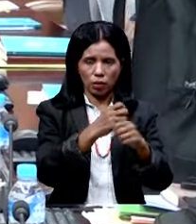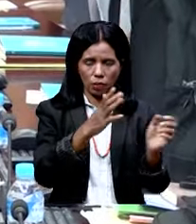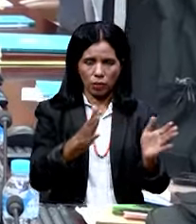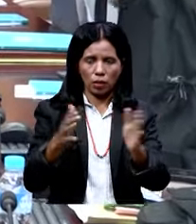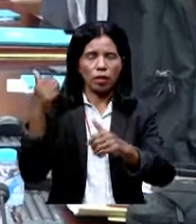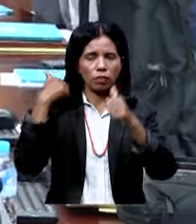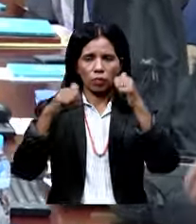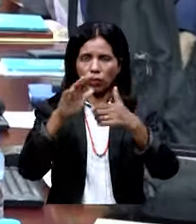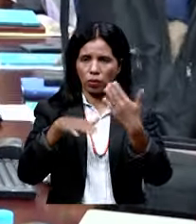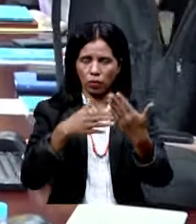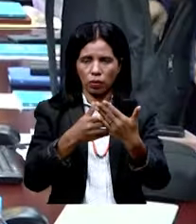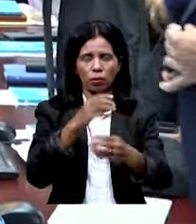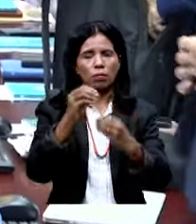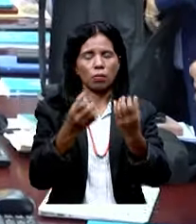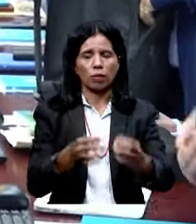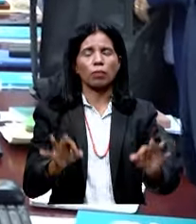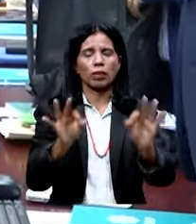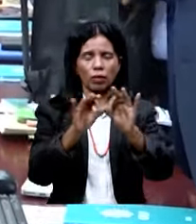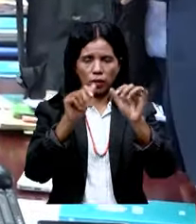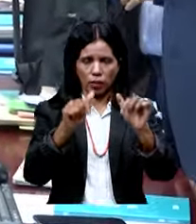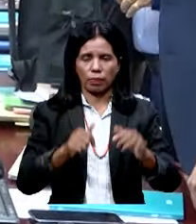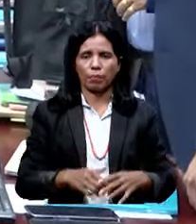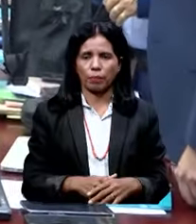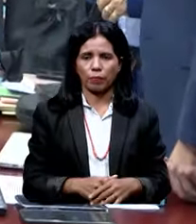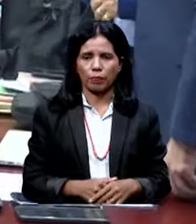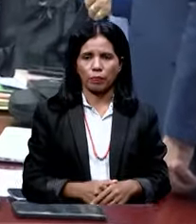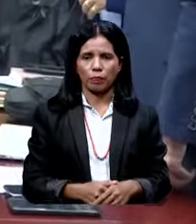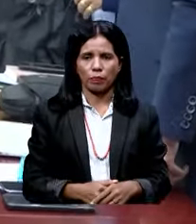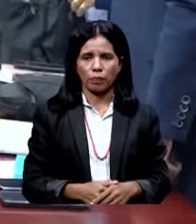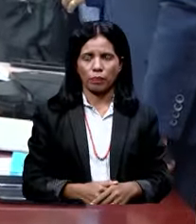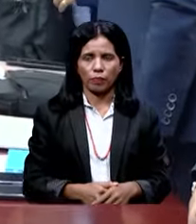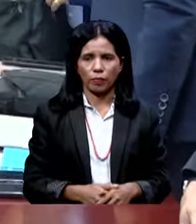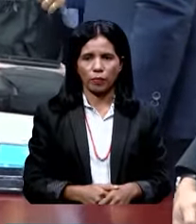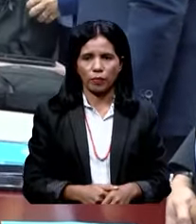atividade hotu, kona ba evento importante ne. Luciano Amaral, Adair Tismenes, ZMN.